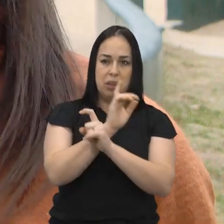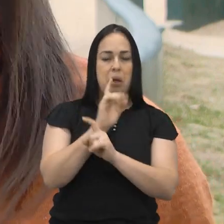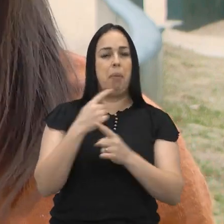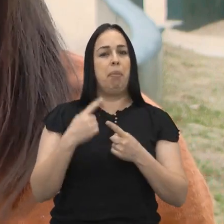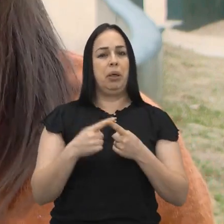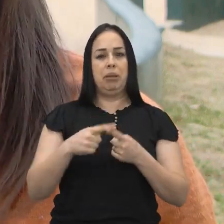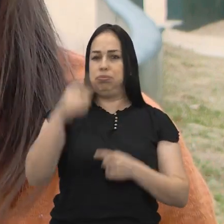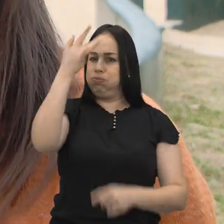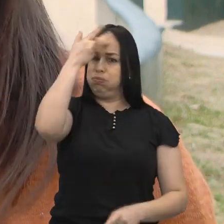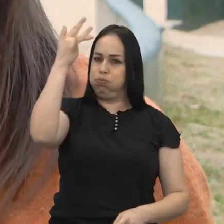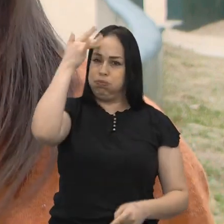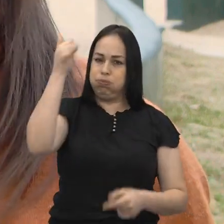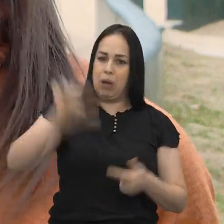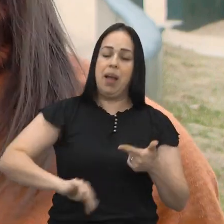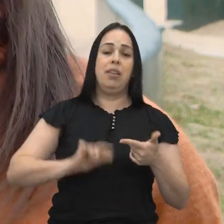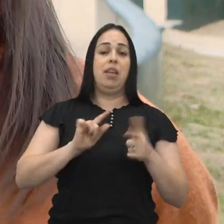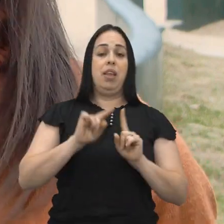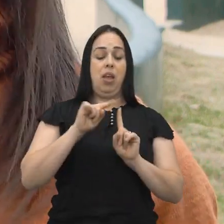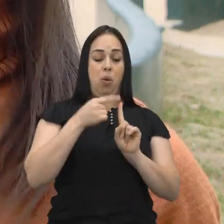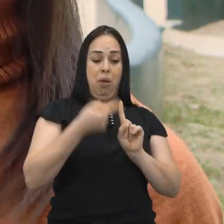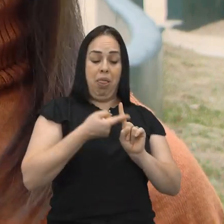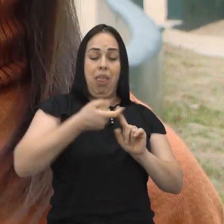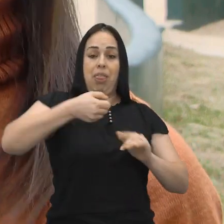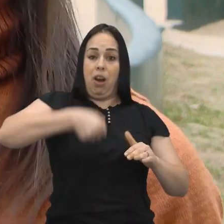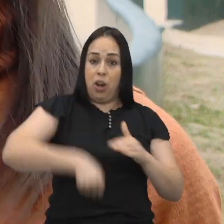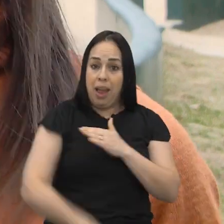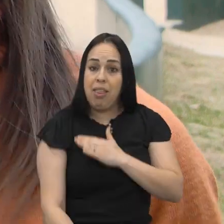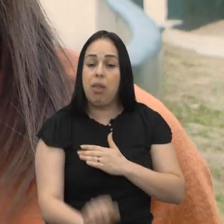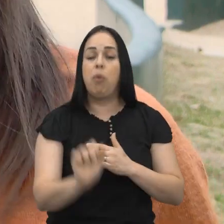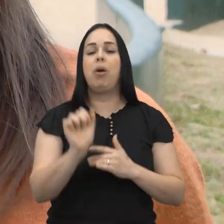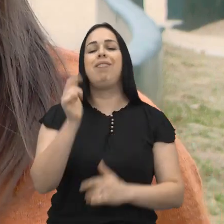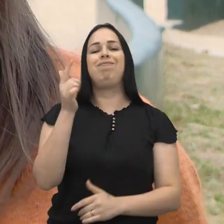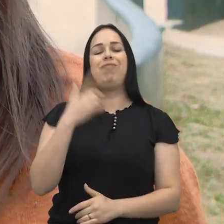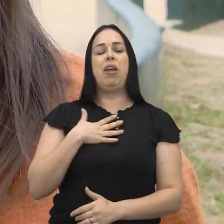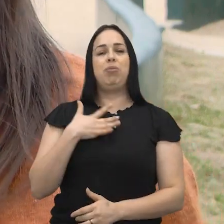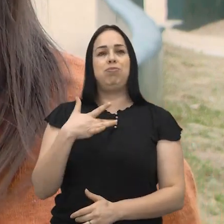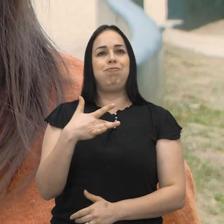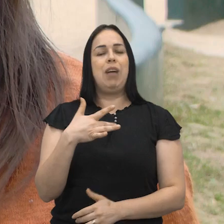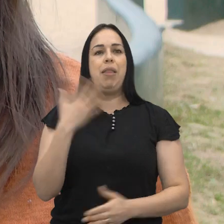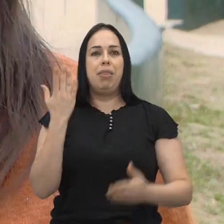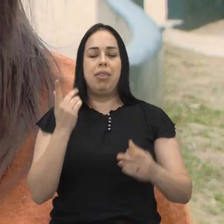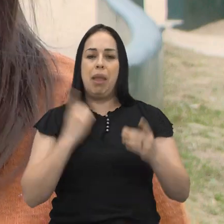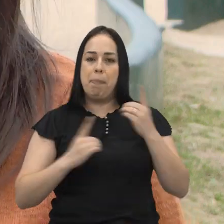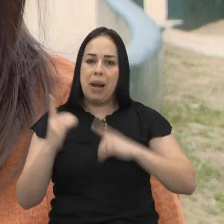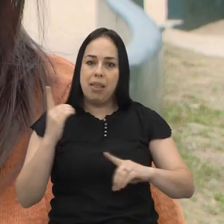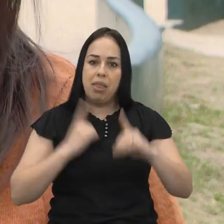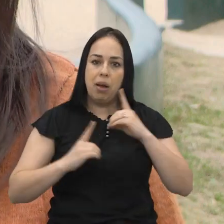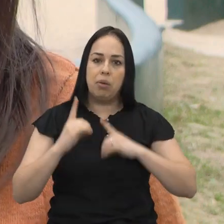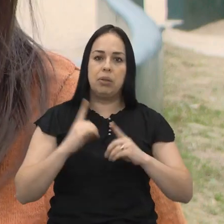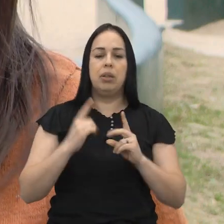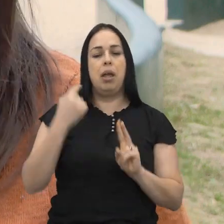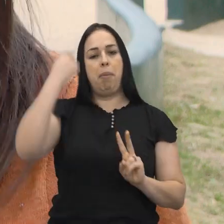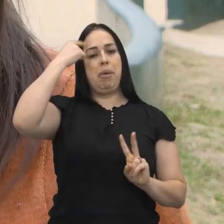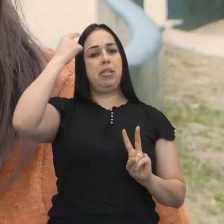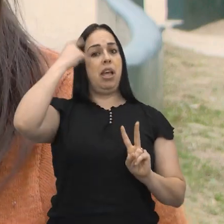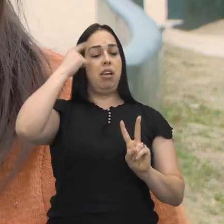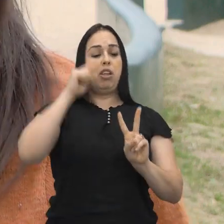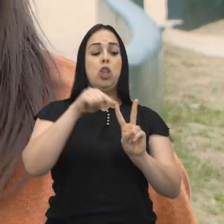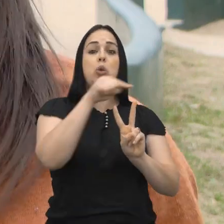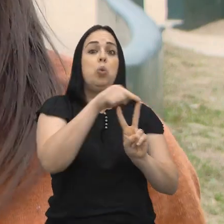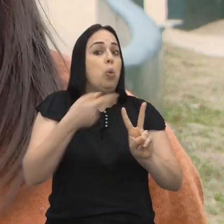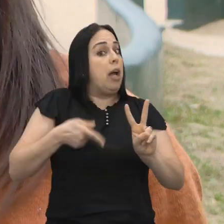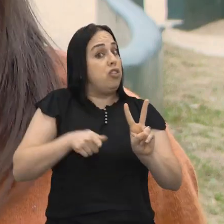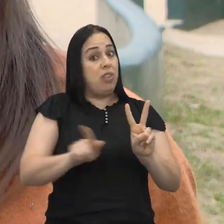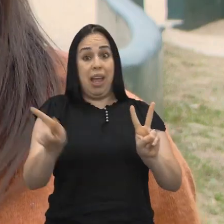ass meu psicológico eu tive depois depressão pós-parto por conta da perda porque tudo a gente pensou em Duas